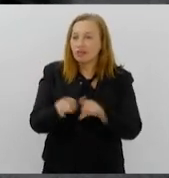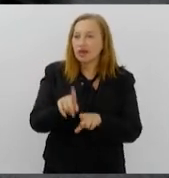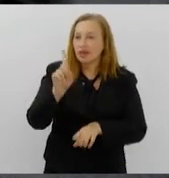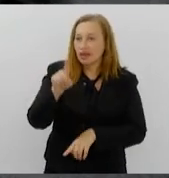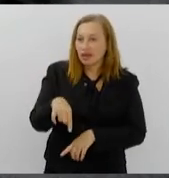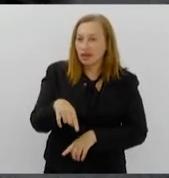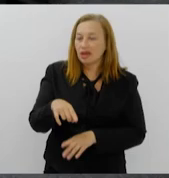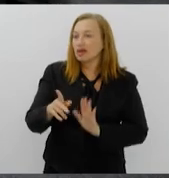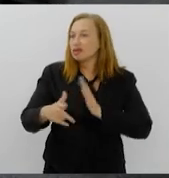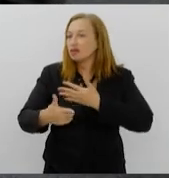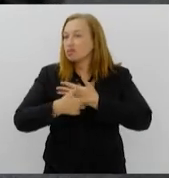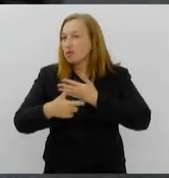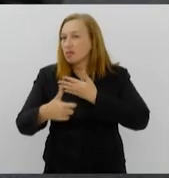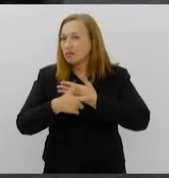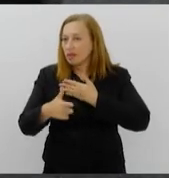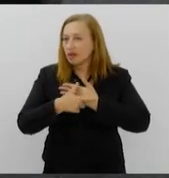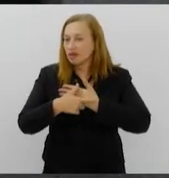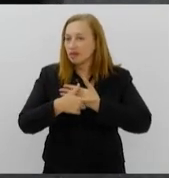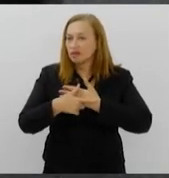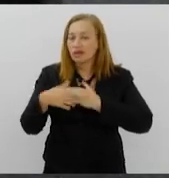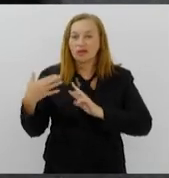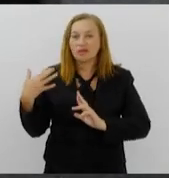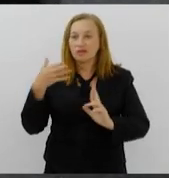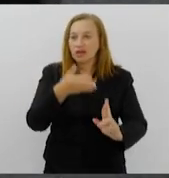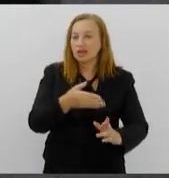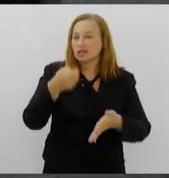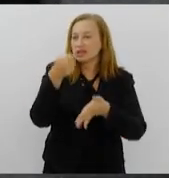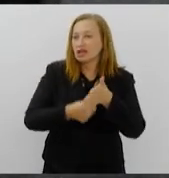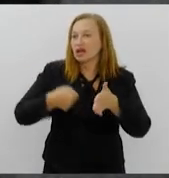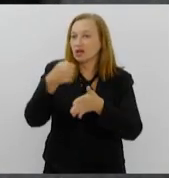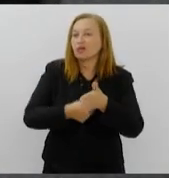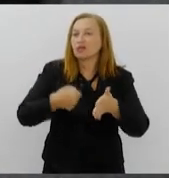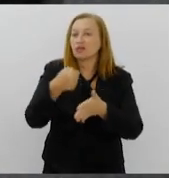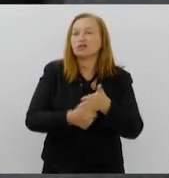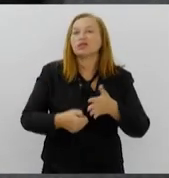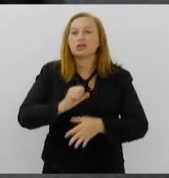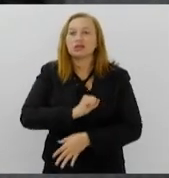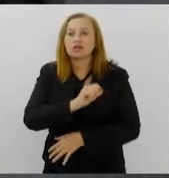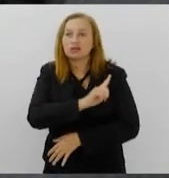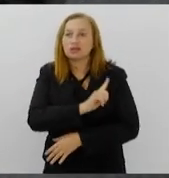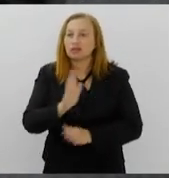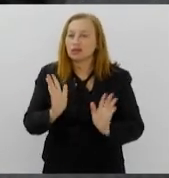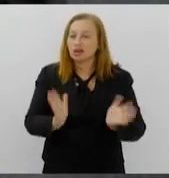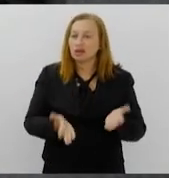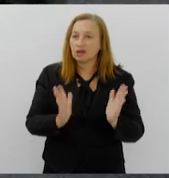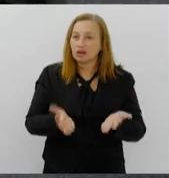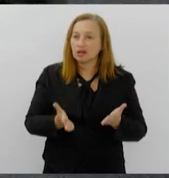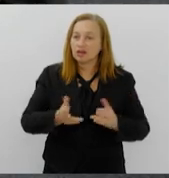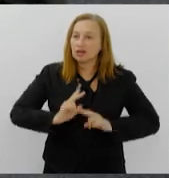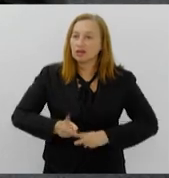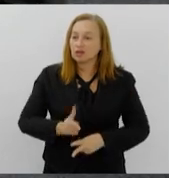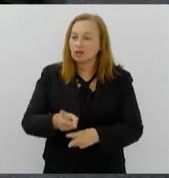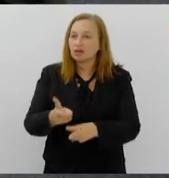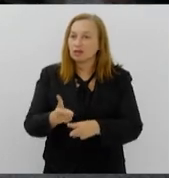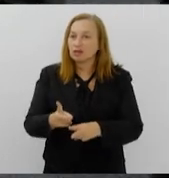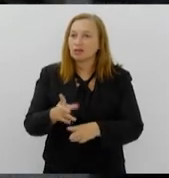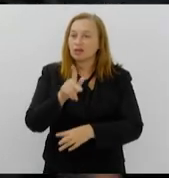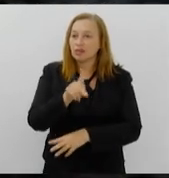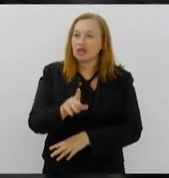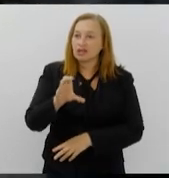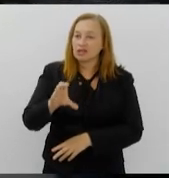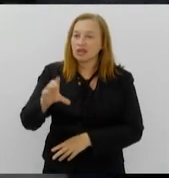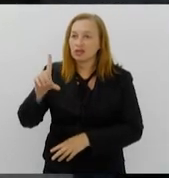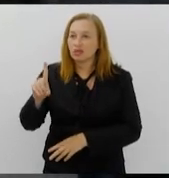teve um papel destacado na luta em São Gonçalo e que agora cumpre a continuidade do PCdoB e